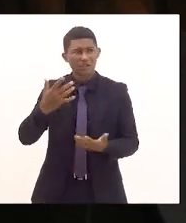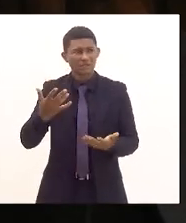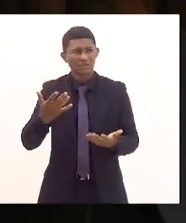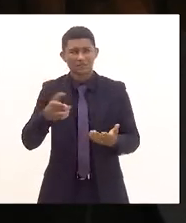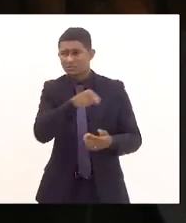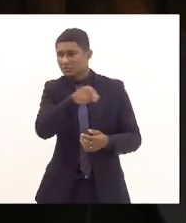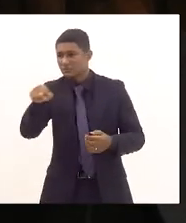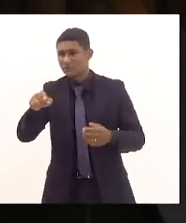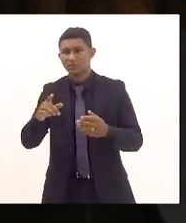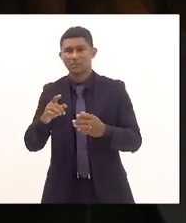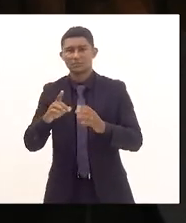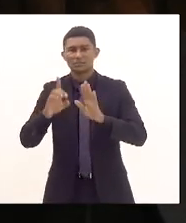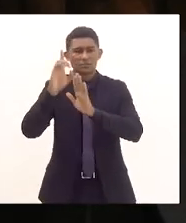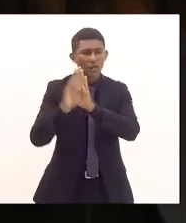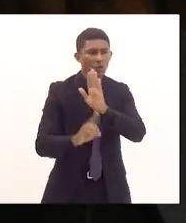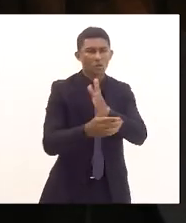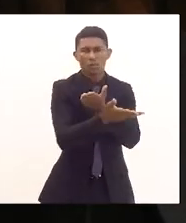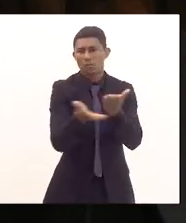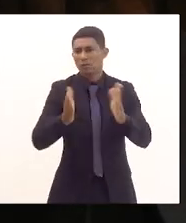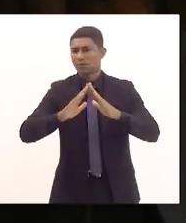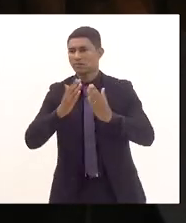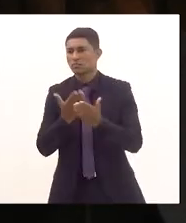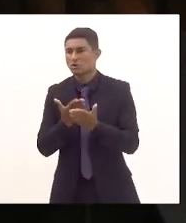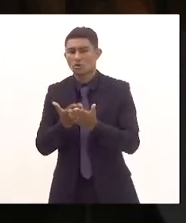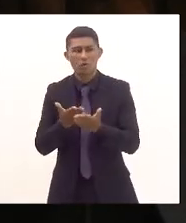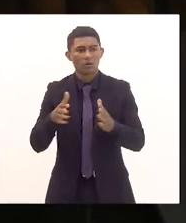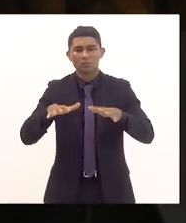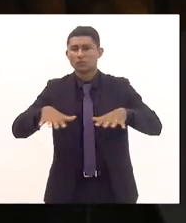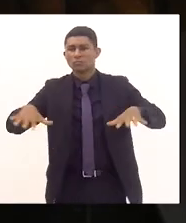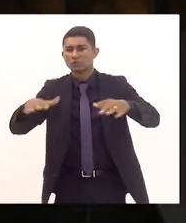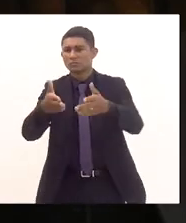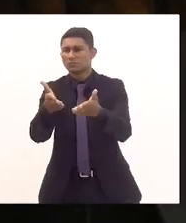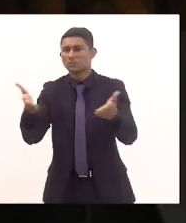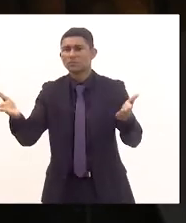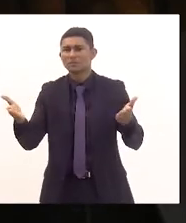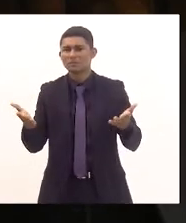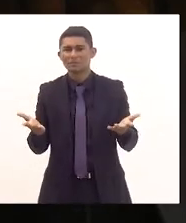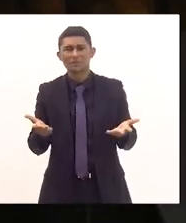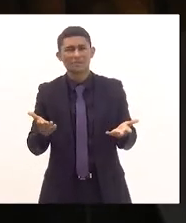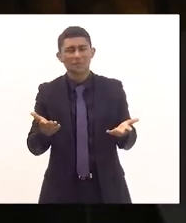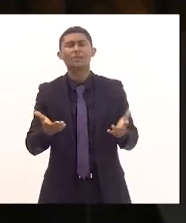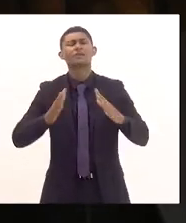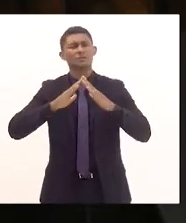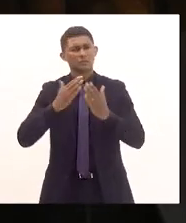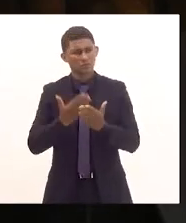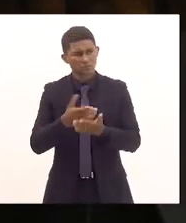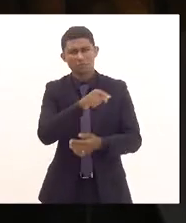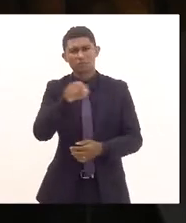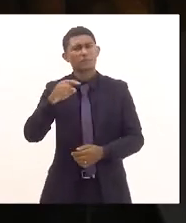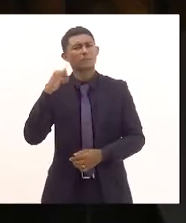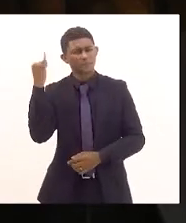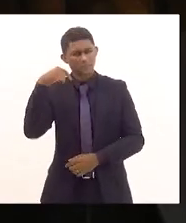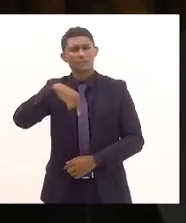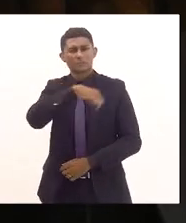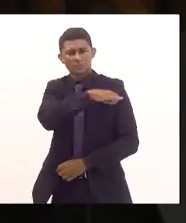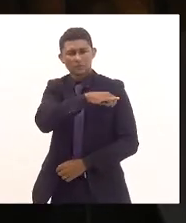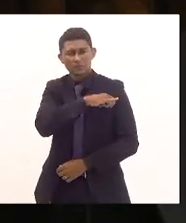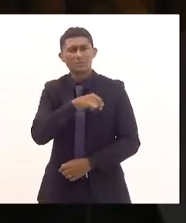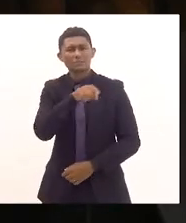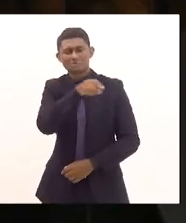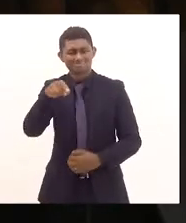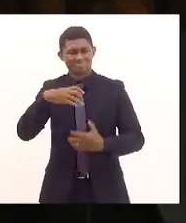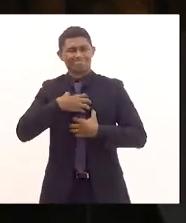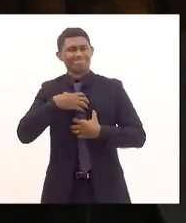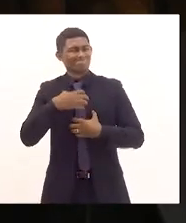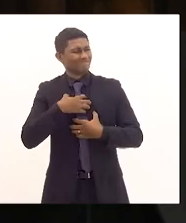diretor de uma rede tão grande como a nossa de escolas tão importante como a do Rio de Janeiro passem por